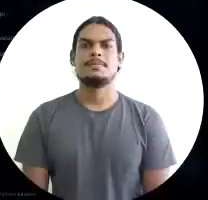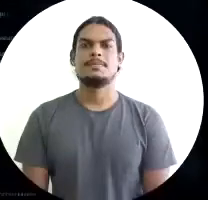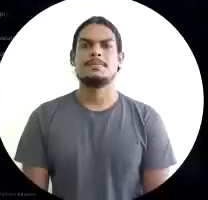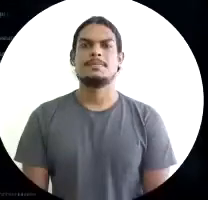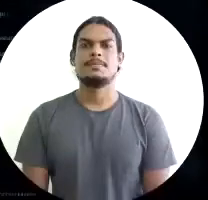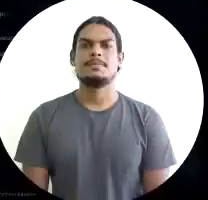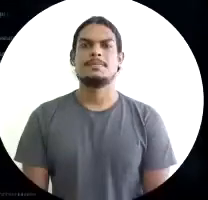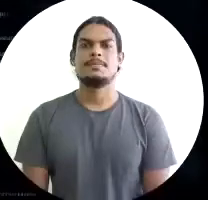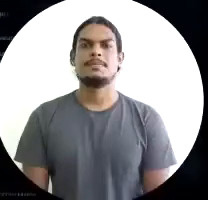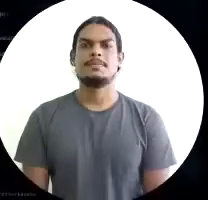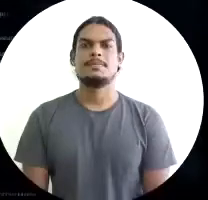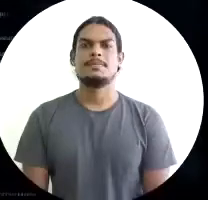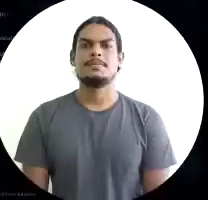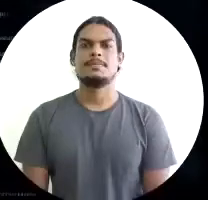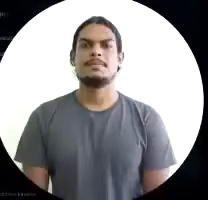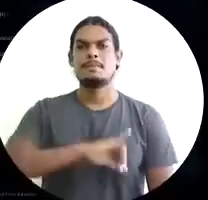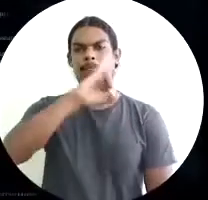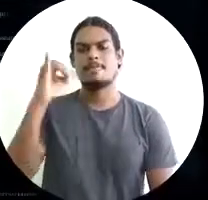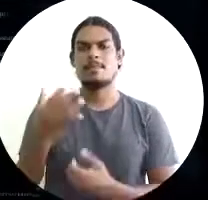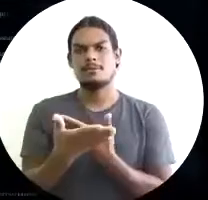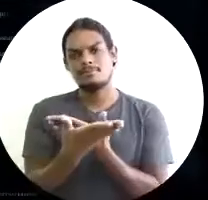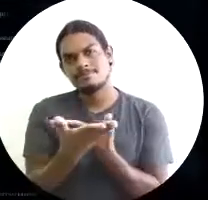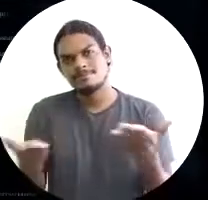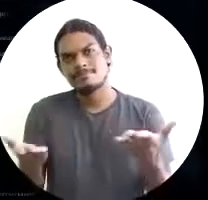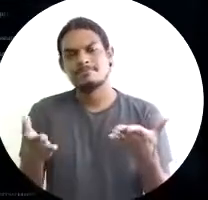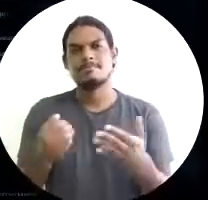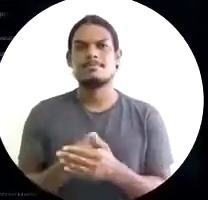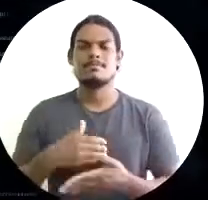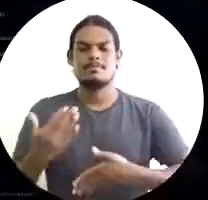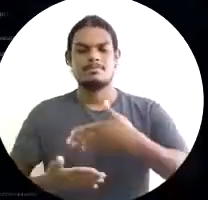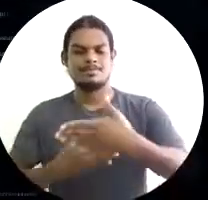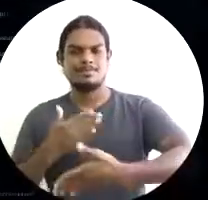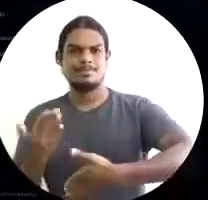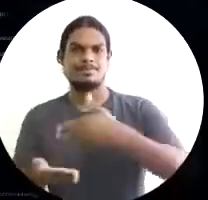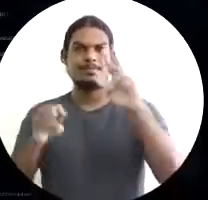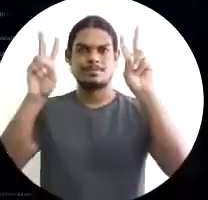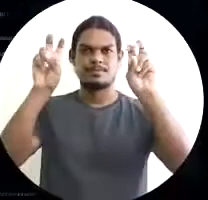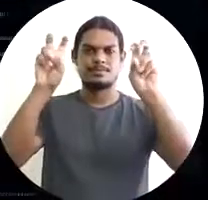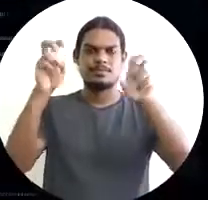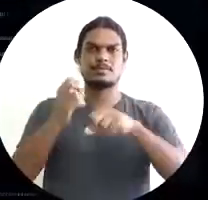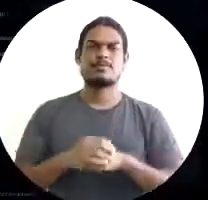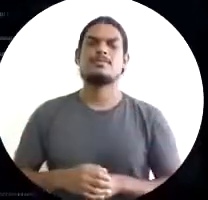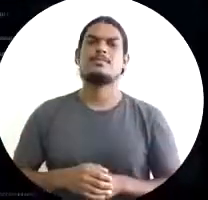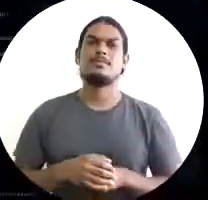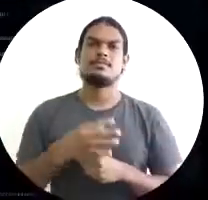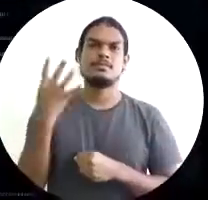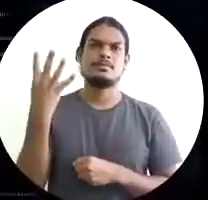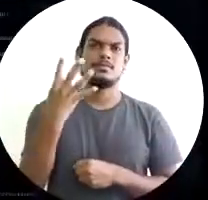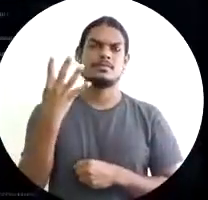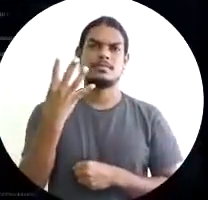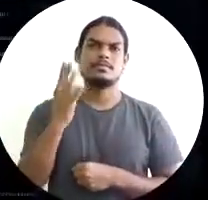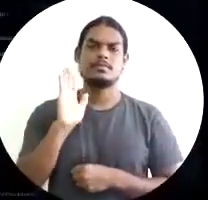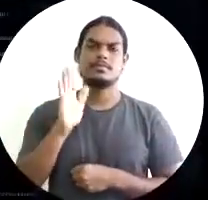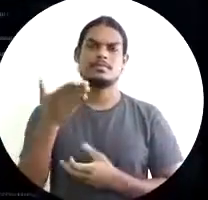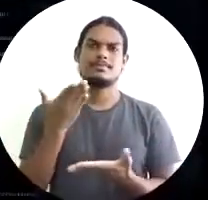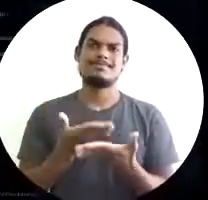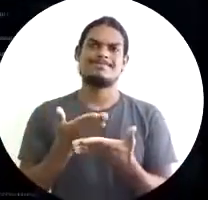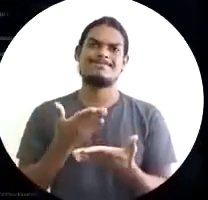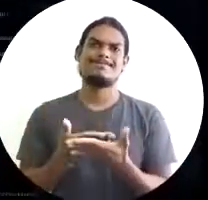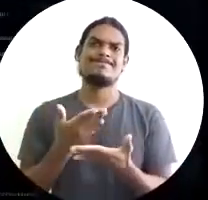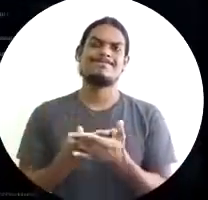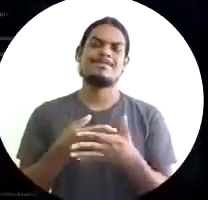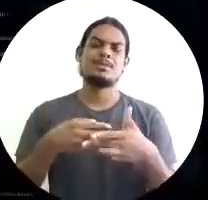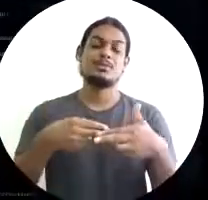claro, visto da cintura para cima. Continuamos agora com a nossa competência 4. Já vimos muita